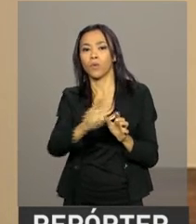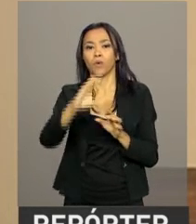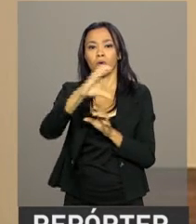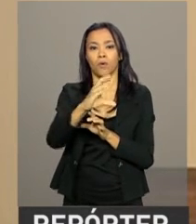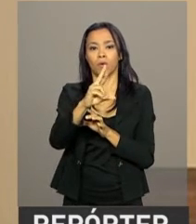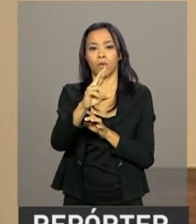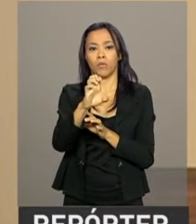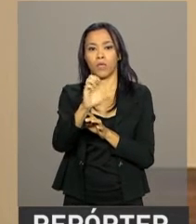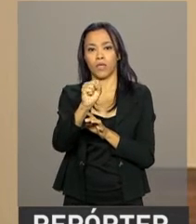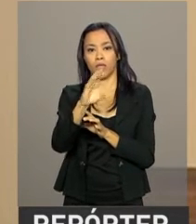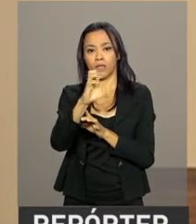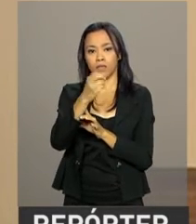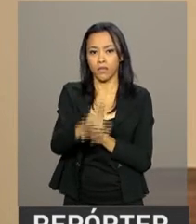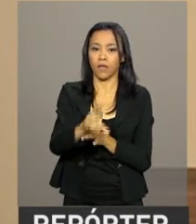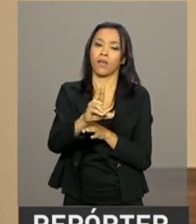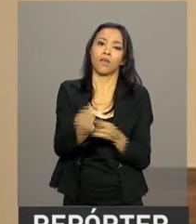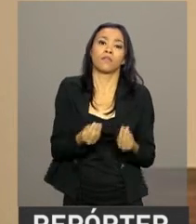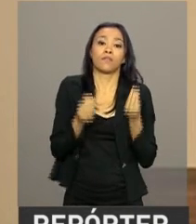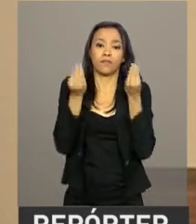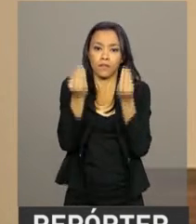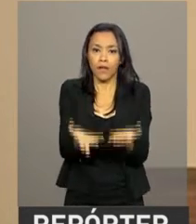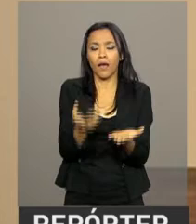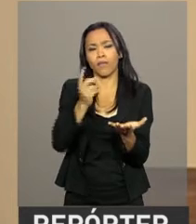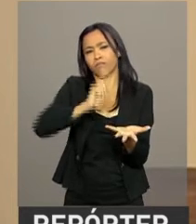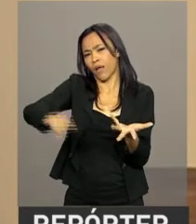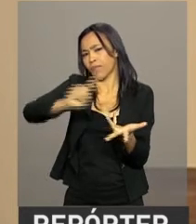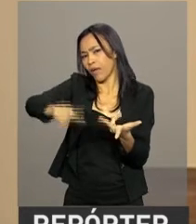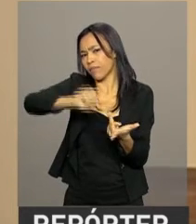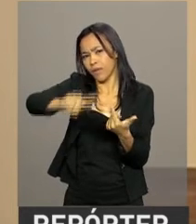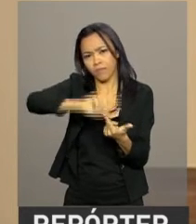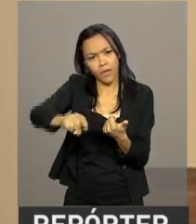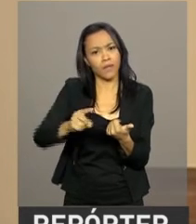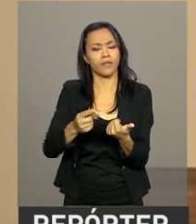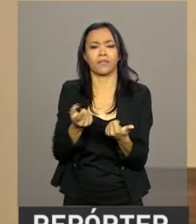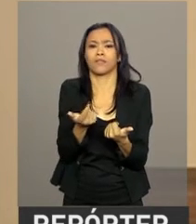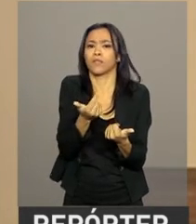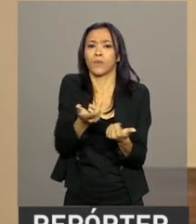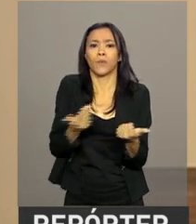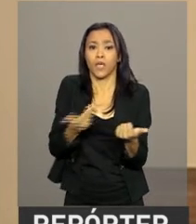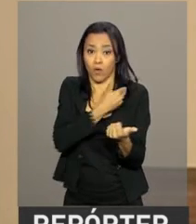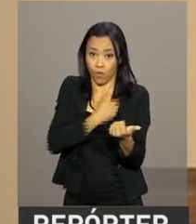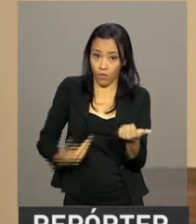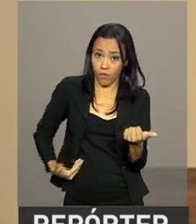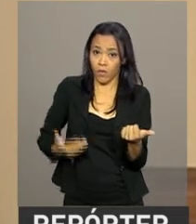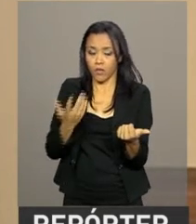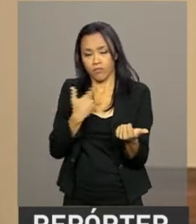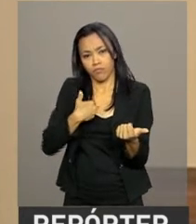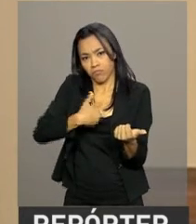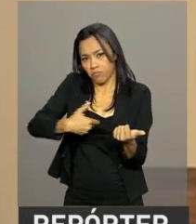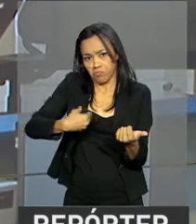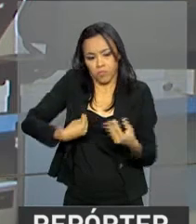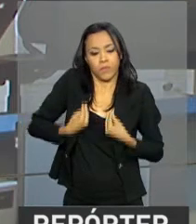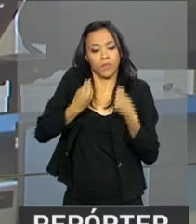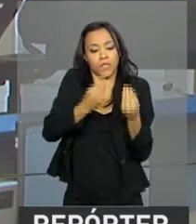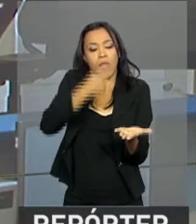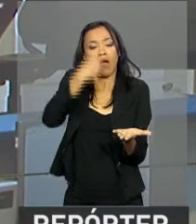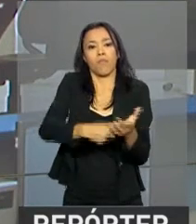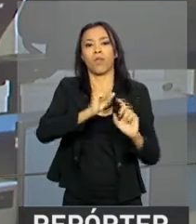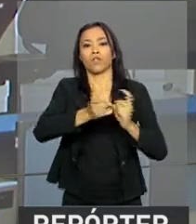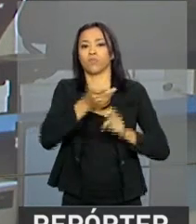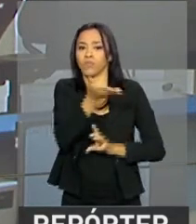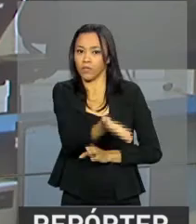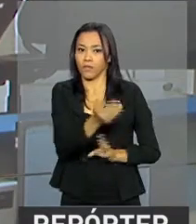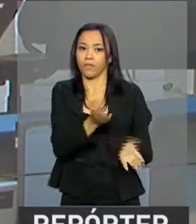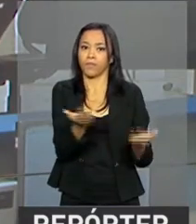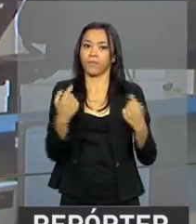precisamente a conceder várias atividades públicas ao setor privado. E